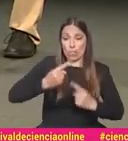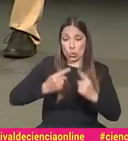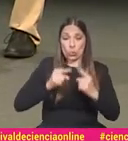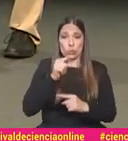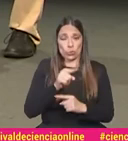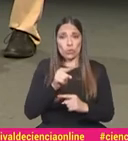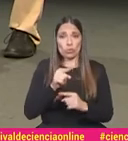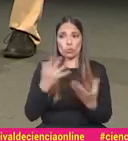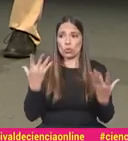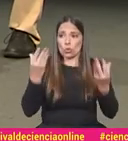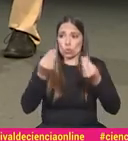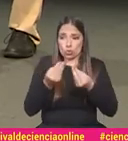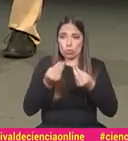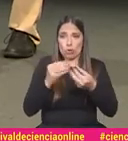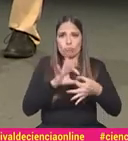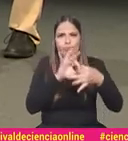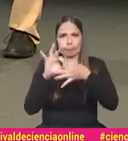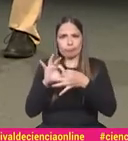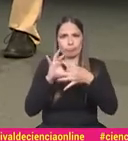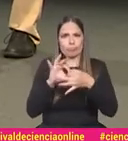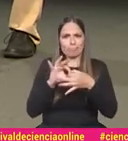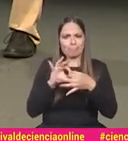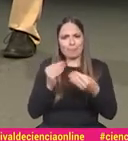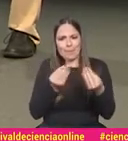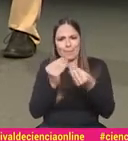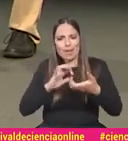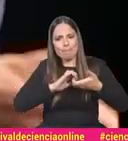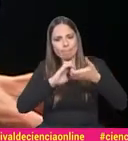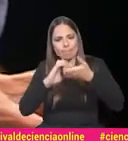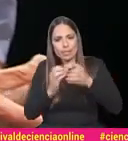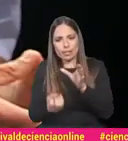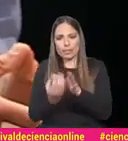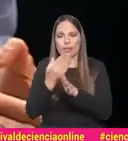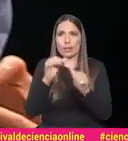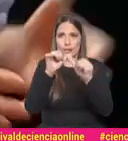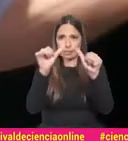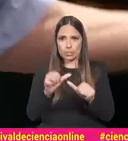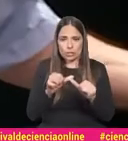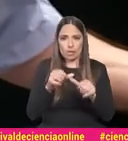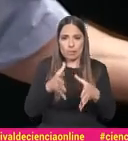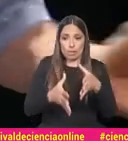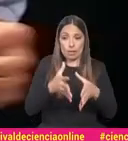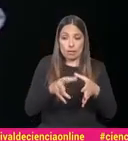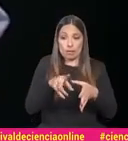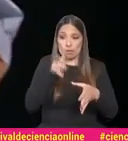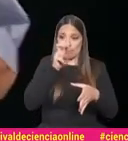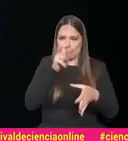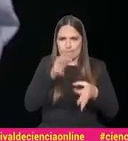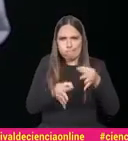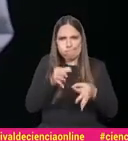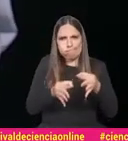Desenvolvimento do Produto, que se juntaram para, de uma forma particularmente solidária, desenvolver um novo sistema de ventilação que já está em